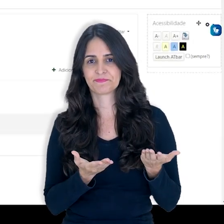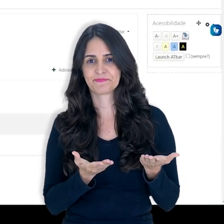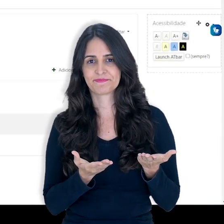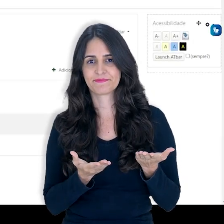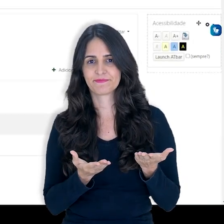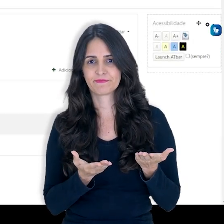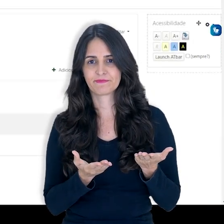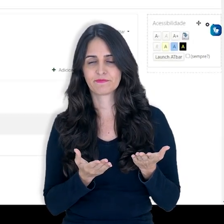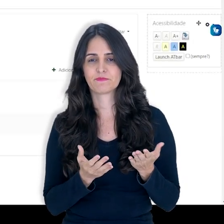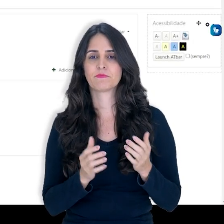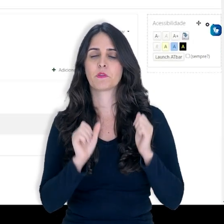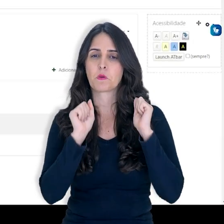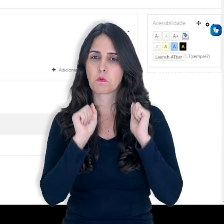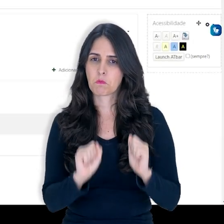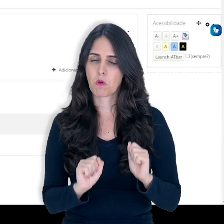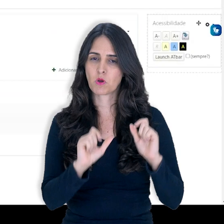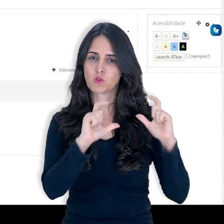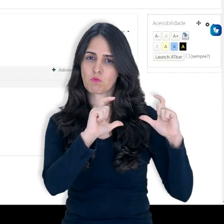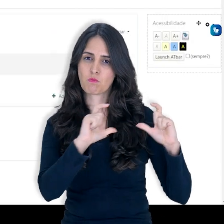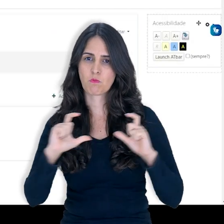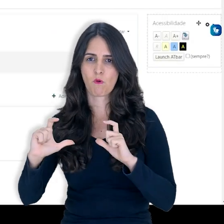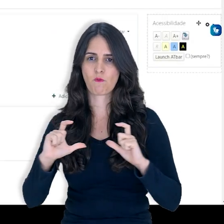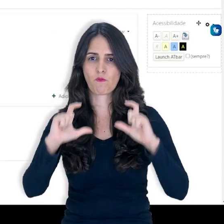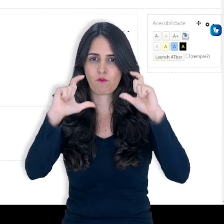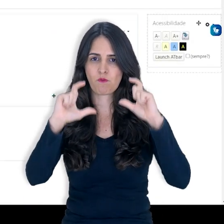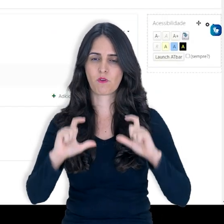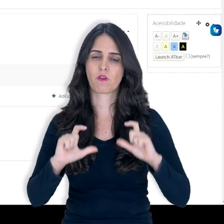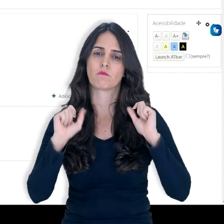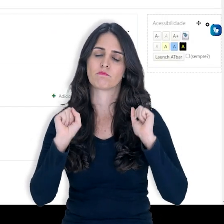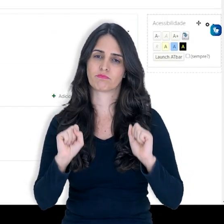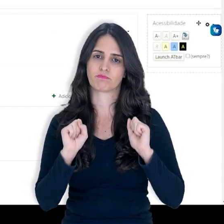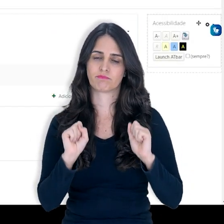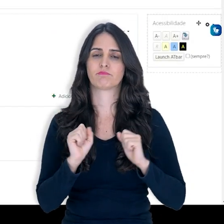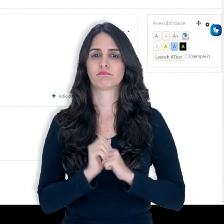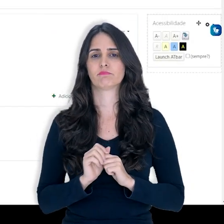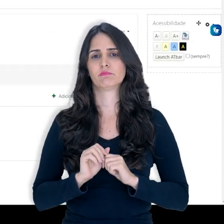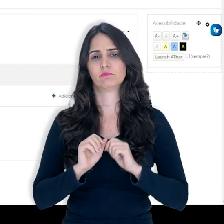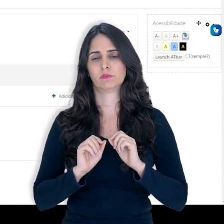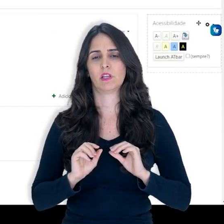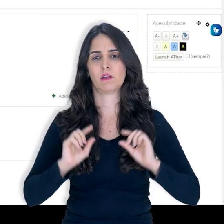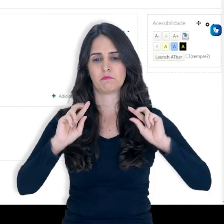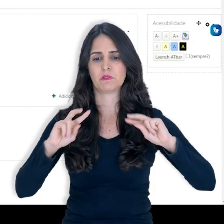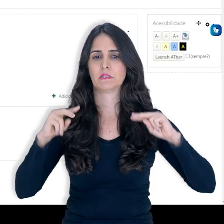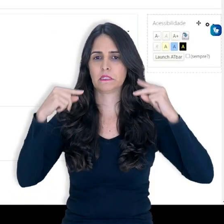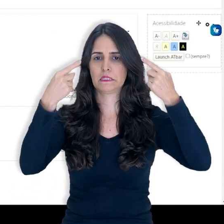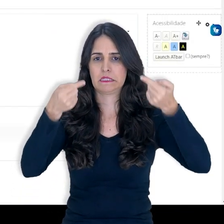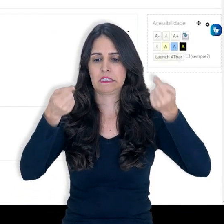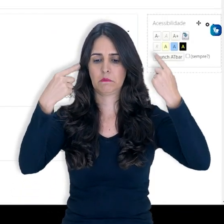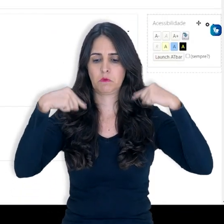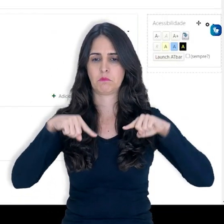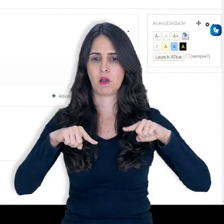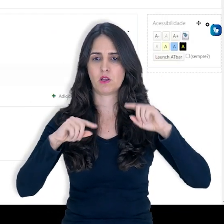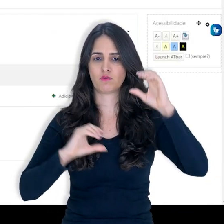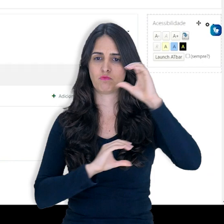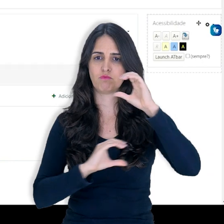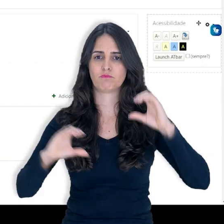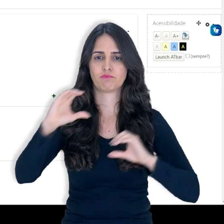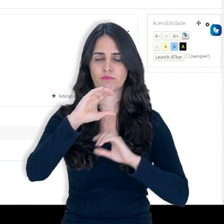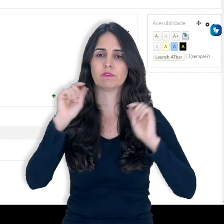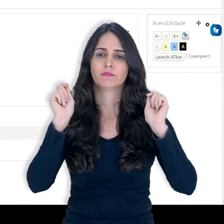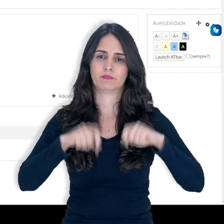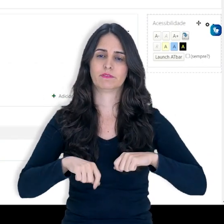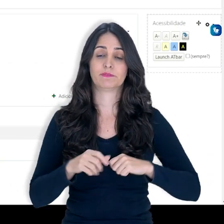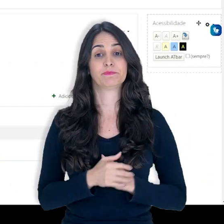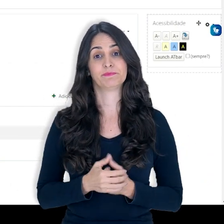o meu separador. Posso mover esse rótulo aqui, por exemplo, para um tópico acima ou abaixo e aqui